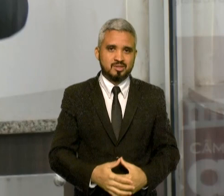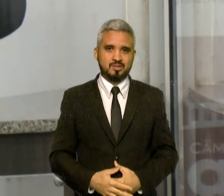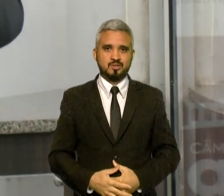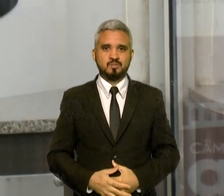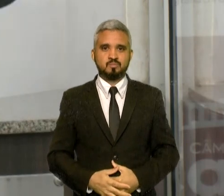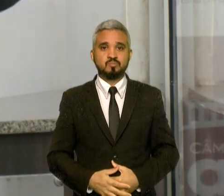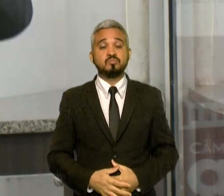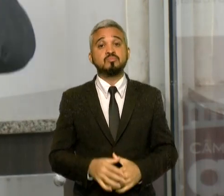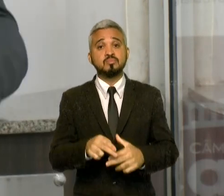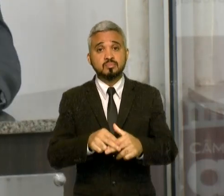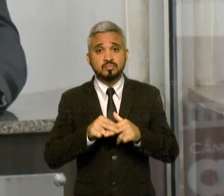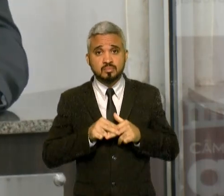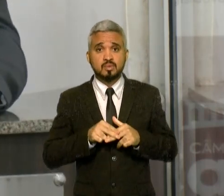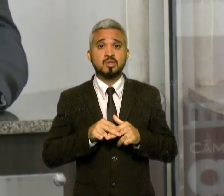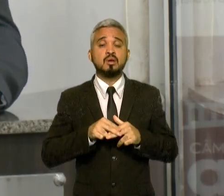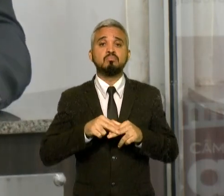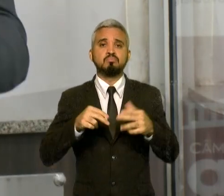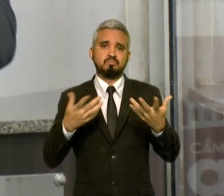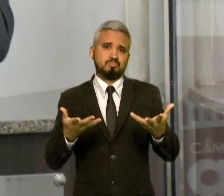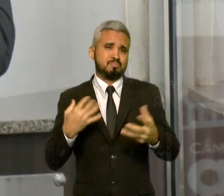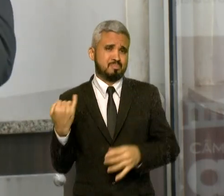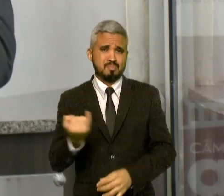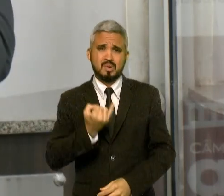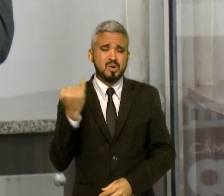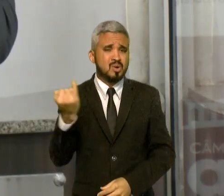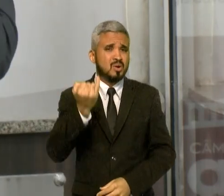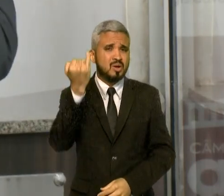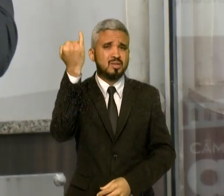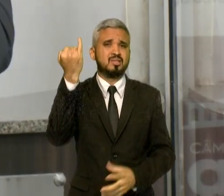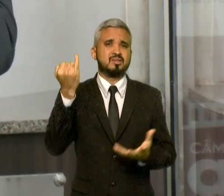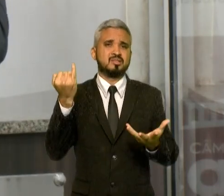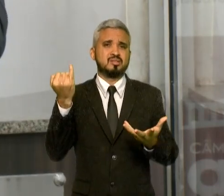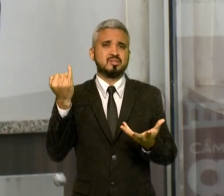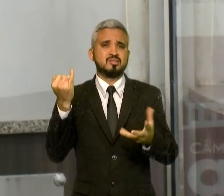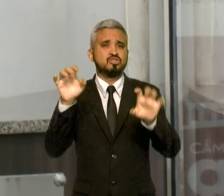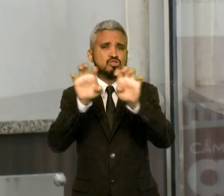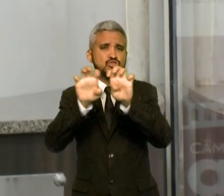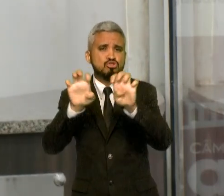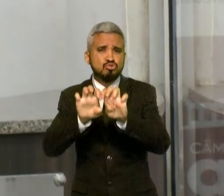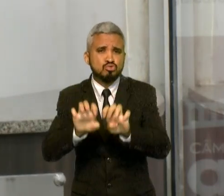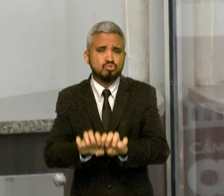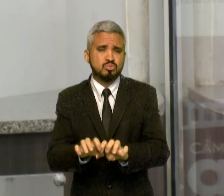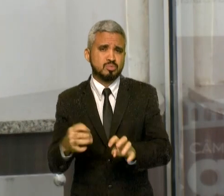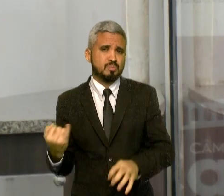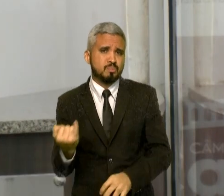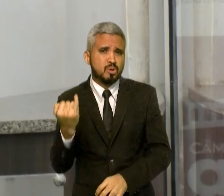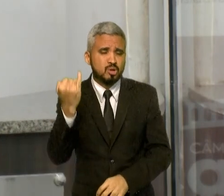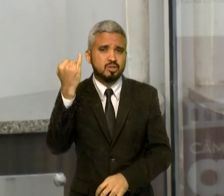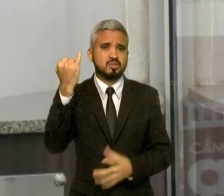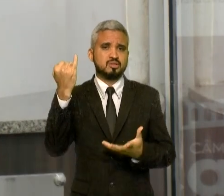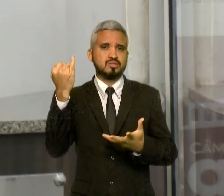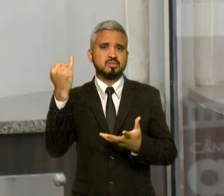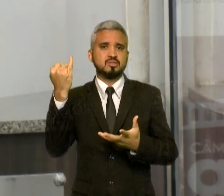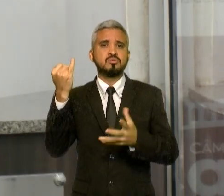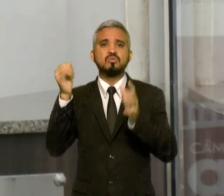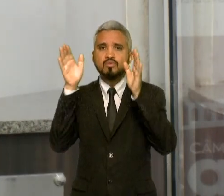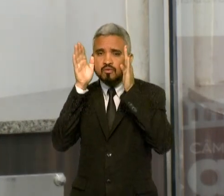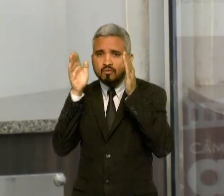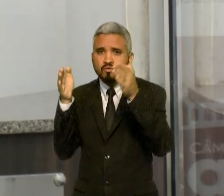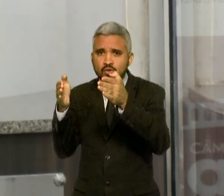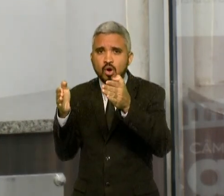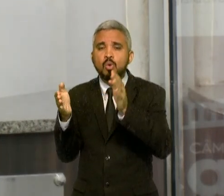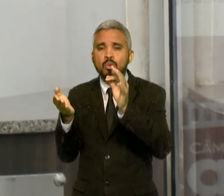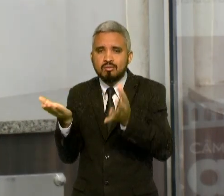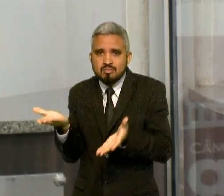que não são apenas estruturantes, mas são exatamente o sentido que o governador Brandão sempre coloca, que é cuidar também das